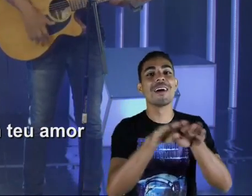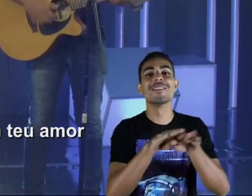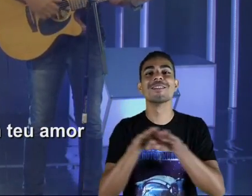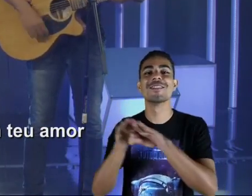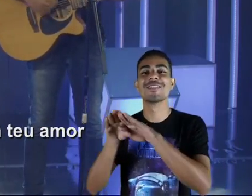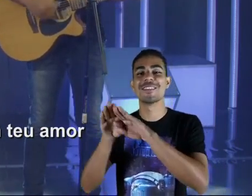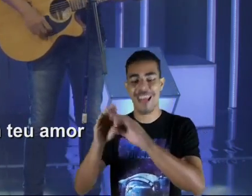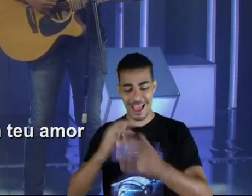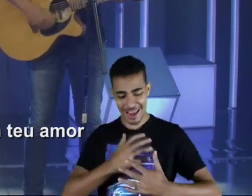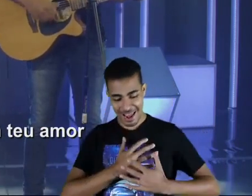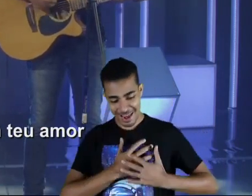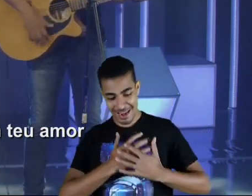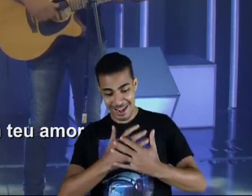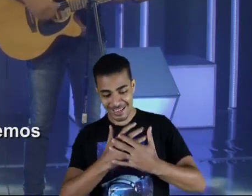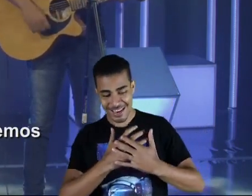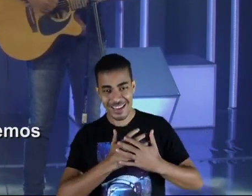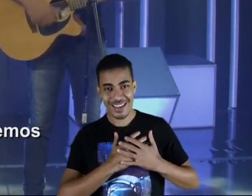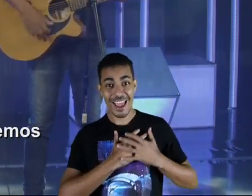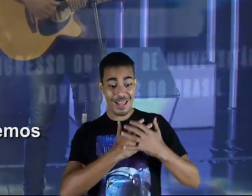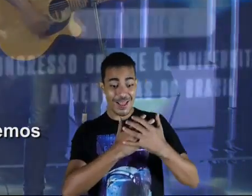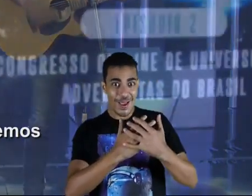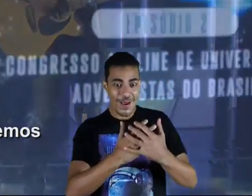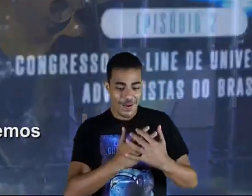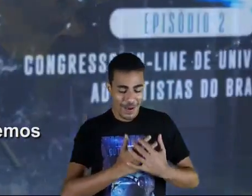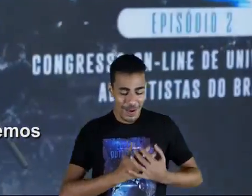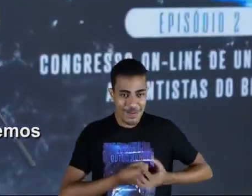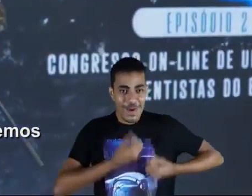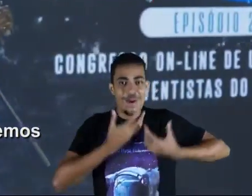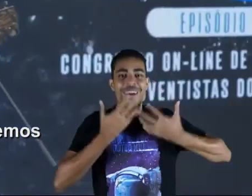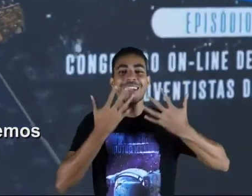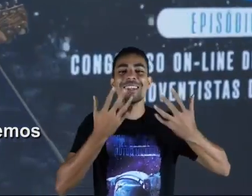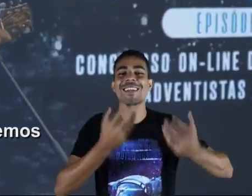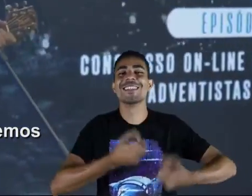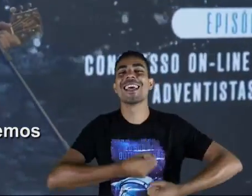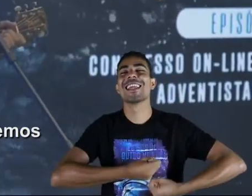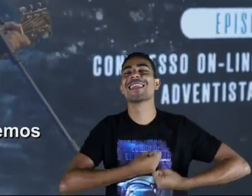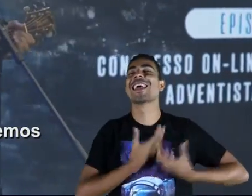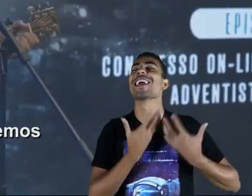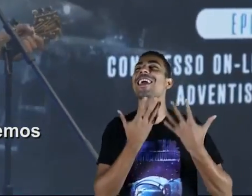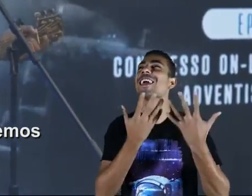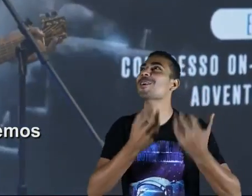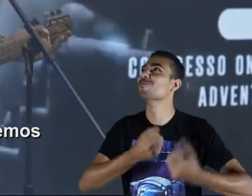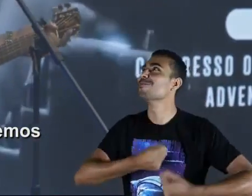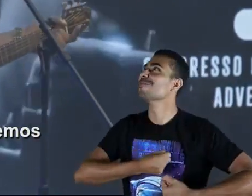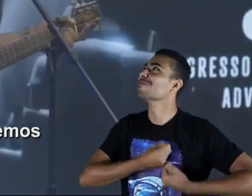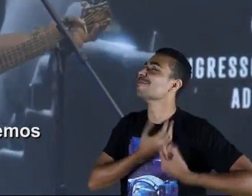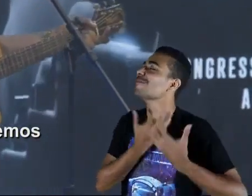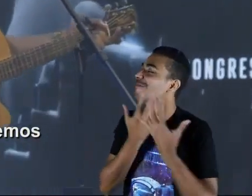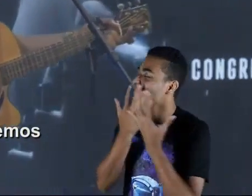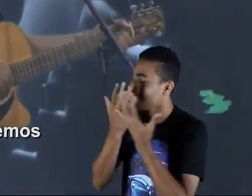coração pulsar ardente em teu amor.